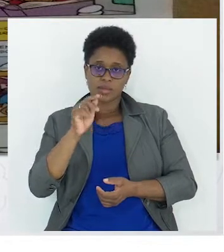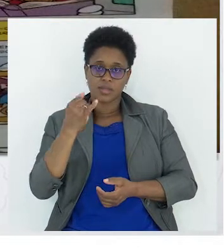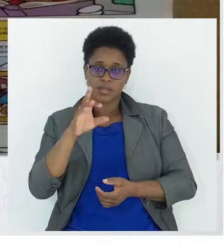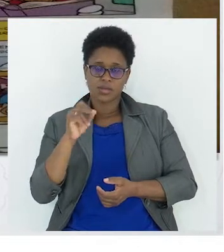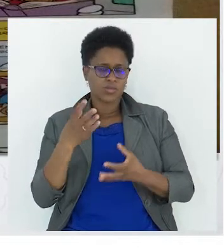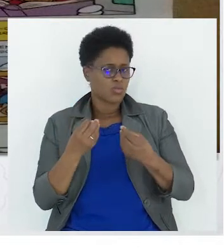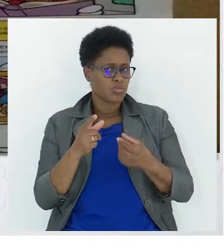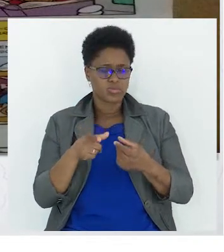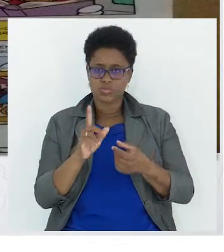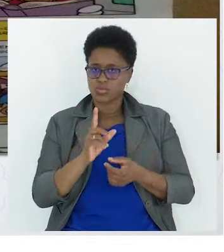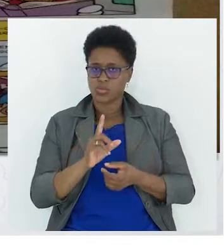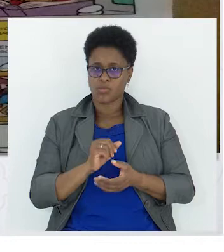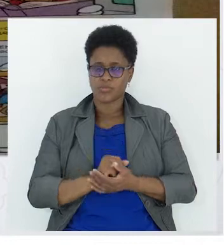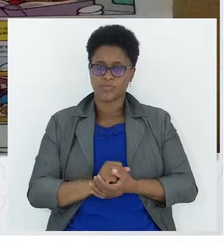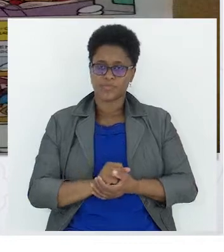escrúpulos,